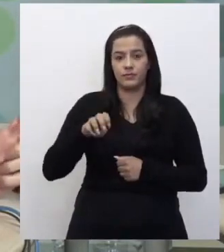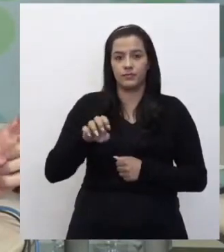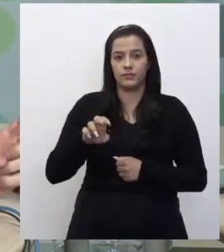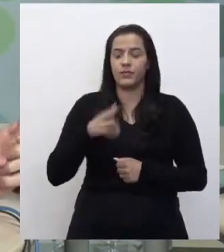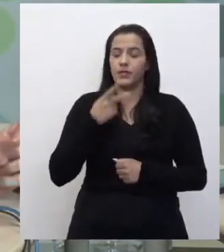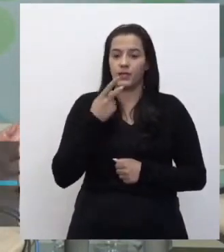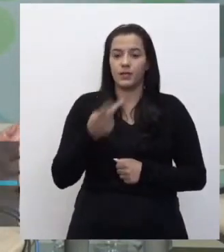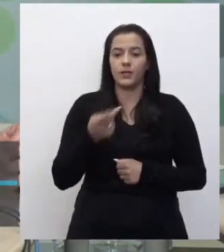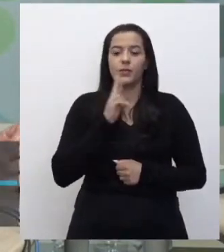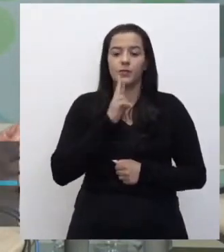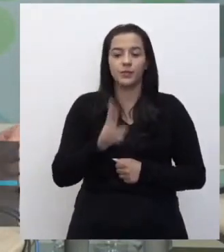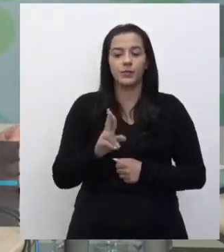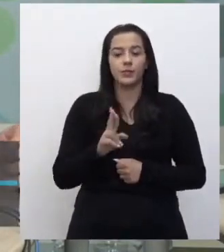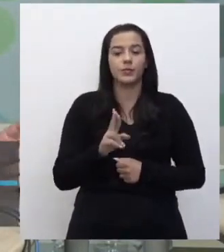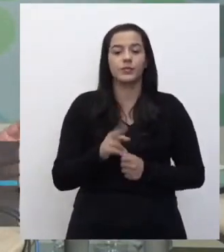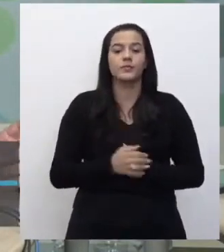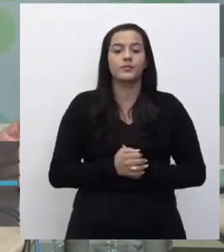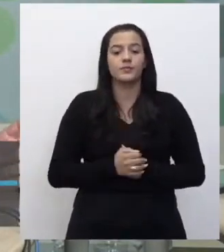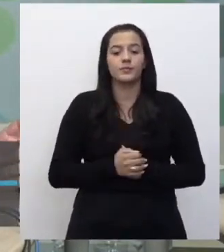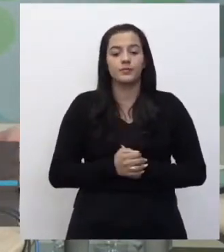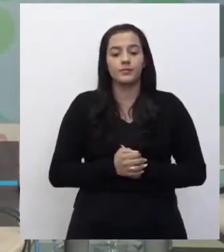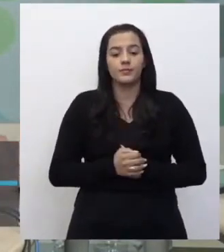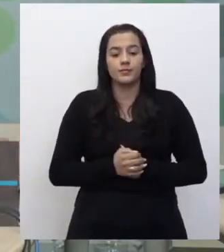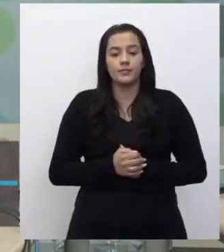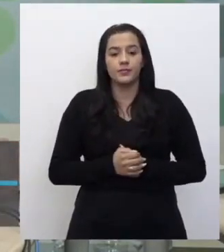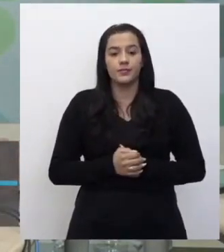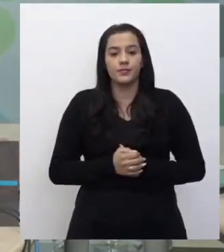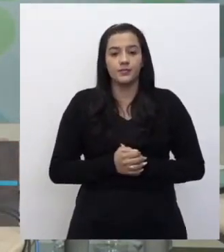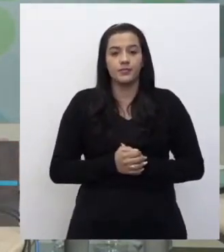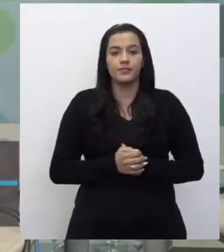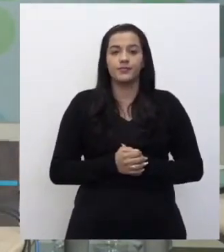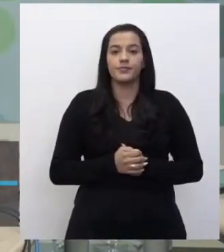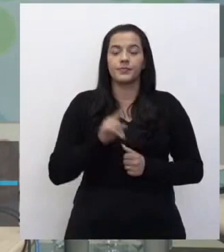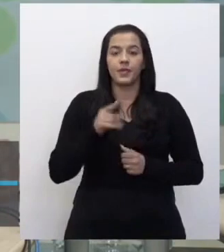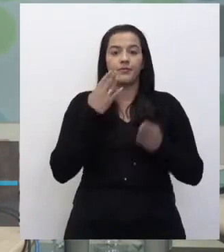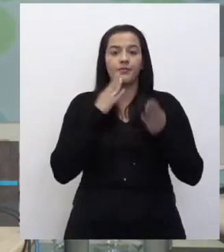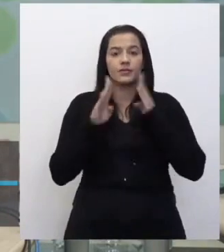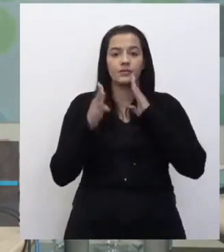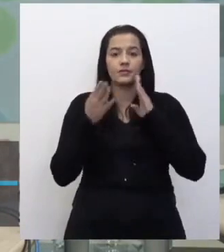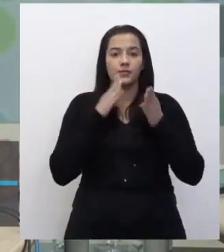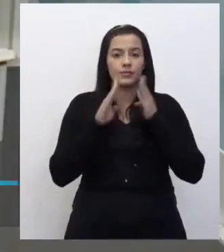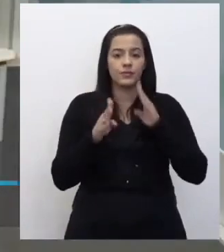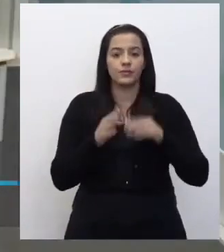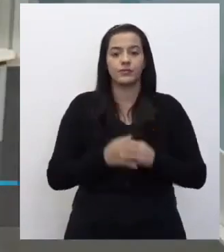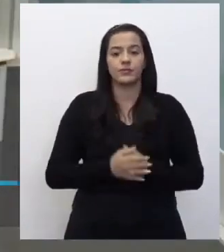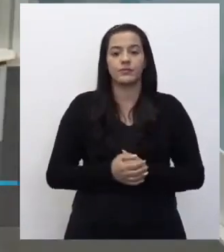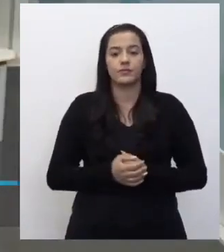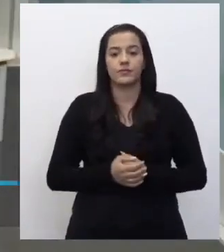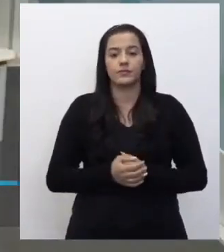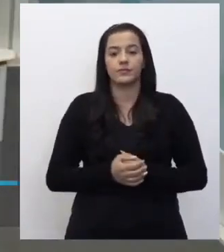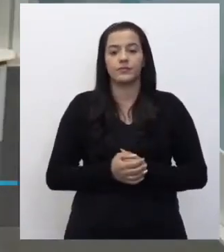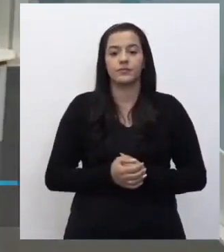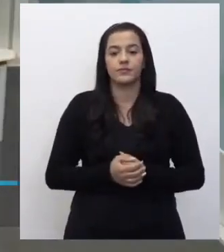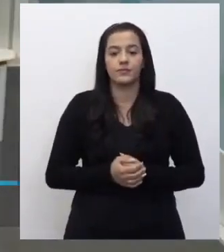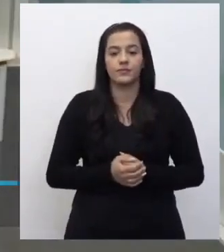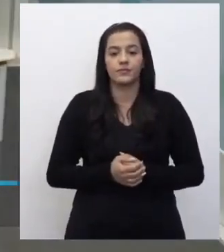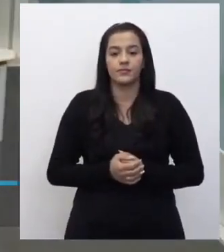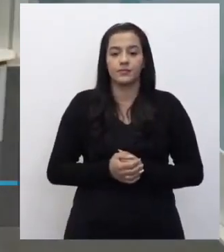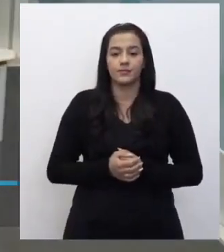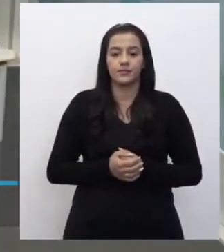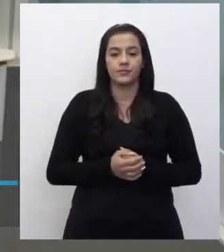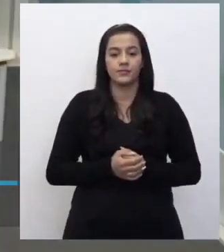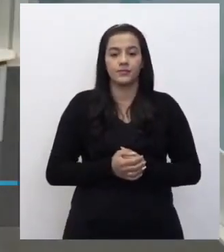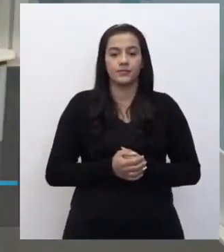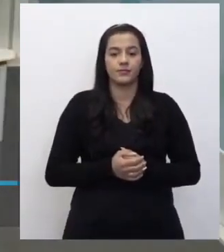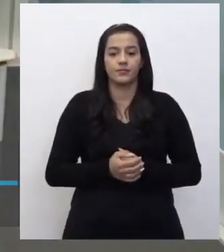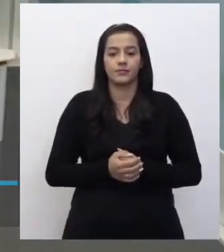like social media very much, but I use Facebook. Ok, eu não gosto, deixa eu só mostrar aqui, já traduzi, né? Então, ó, I